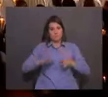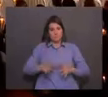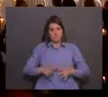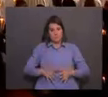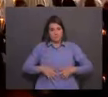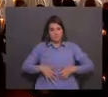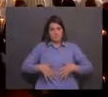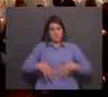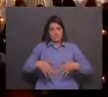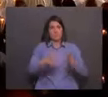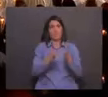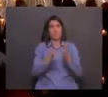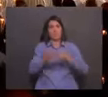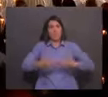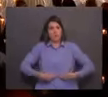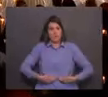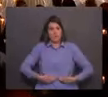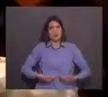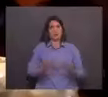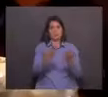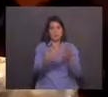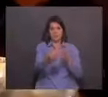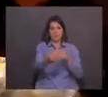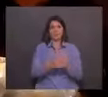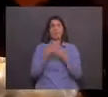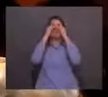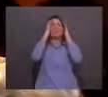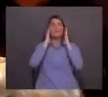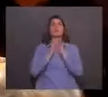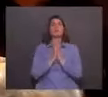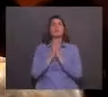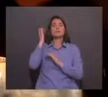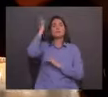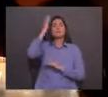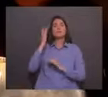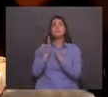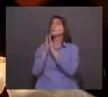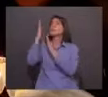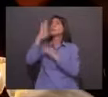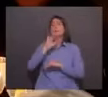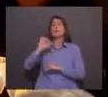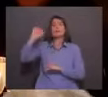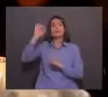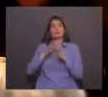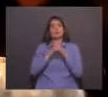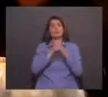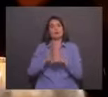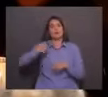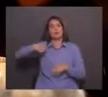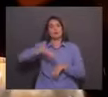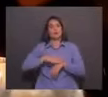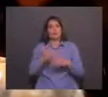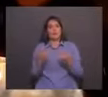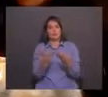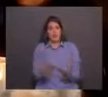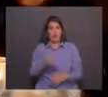il frutto del tuo seno, Gesù. Santa Maria, Mãe di Dio, rogai per noi peccatori, agora